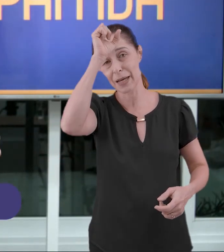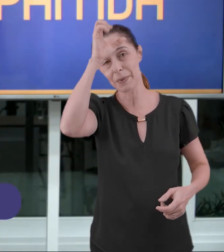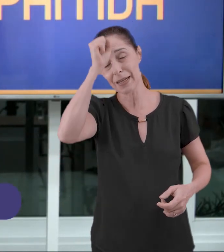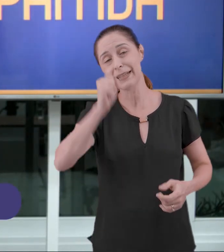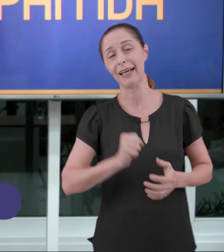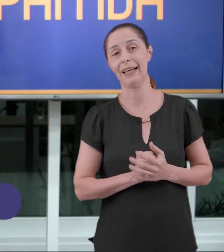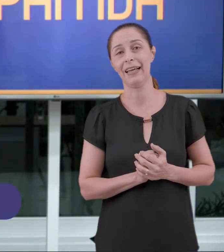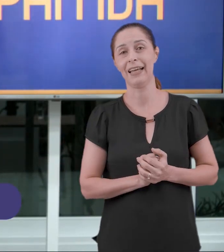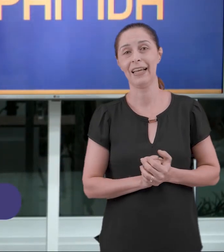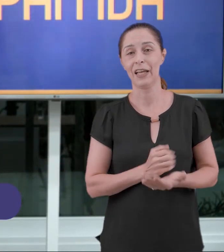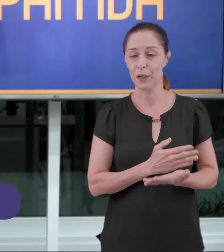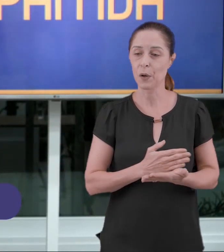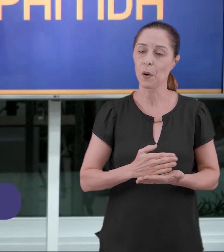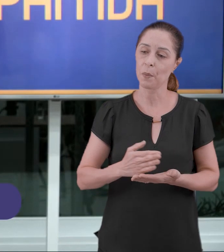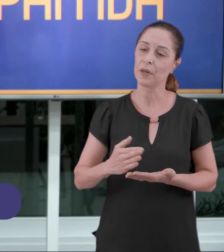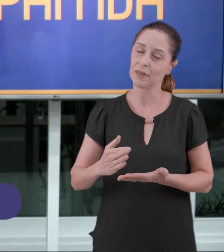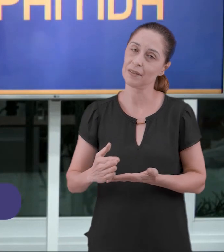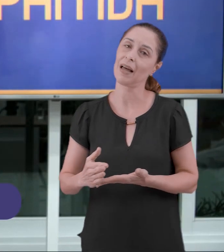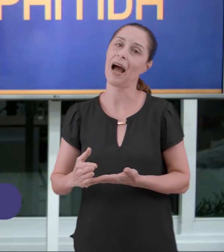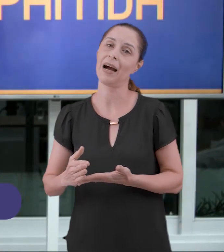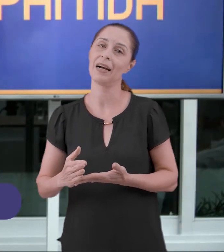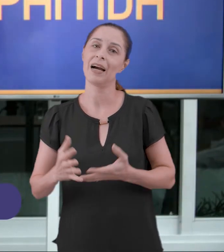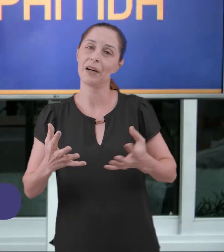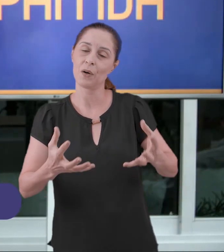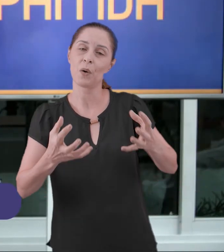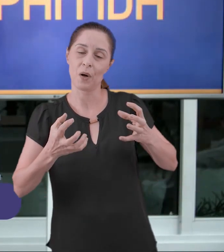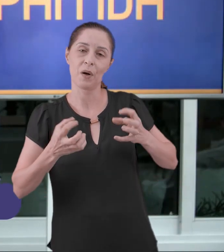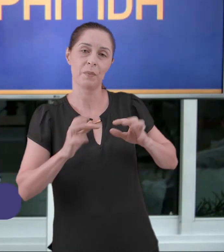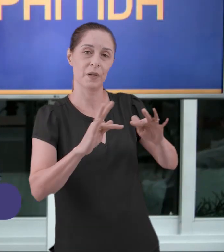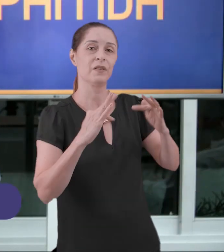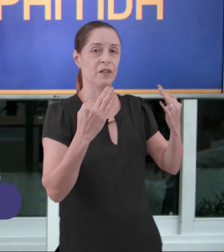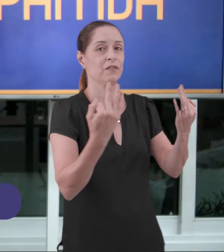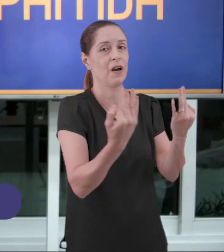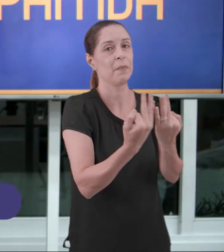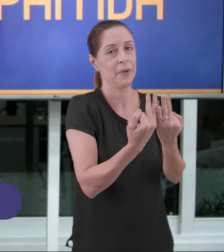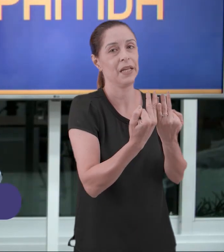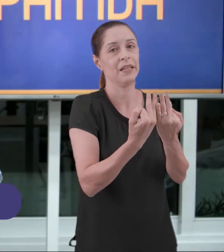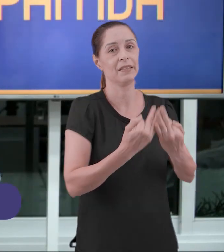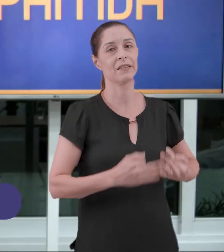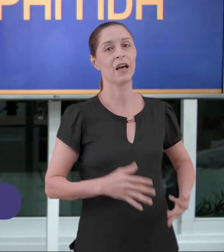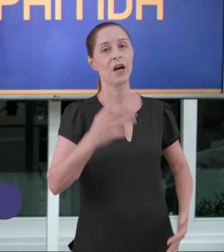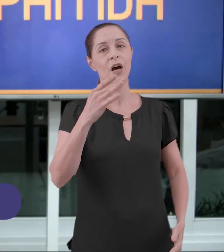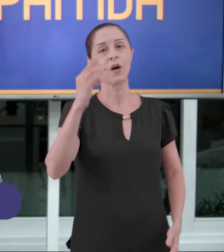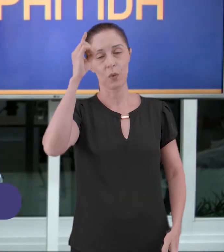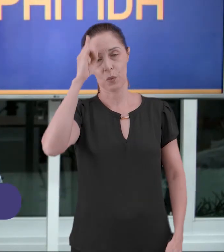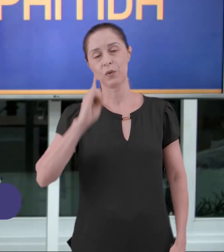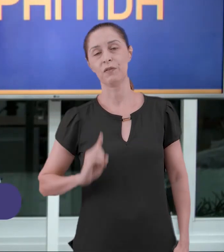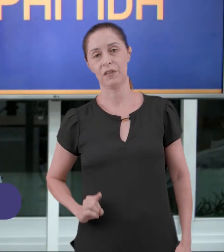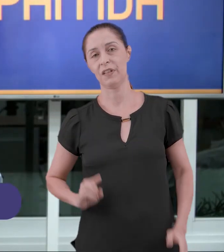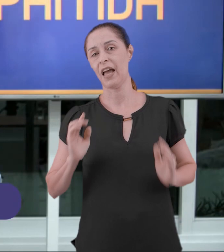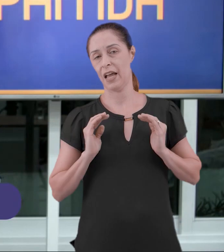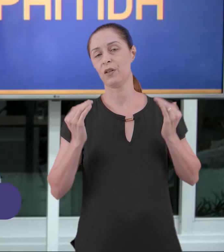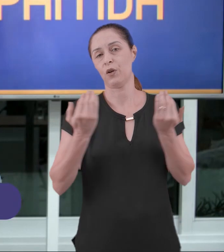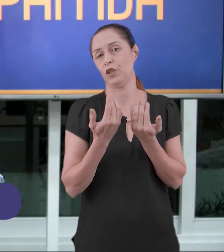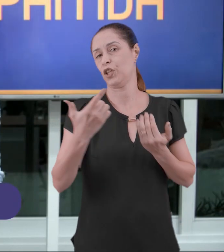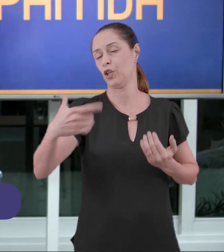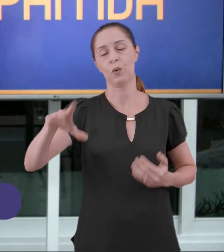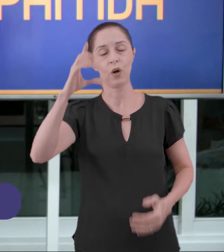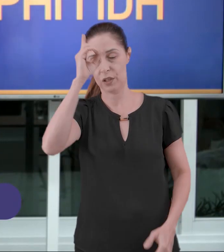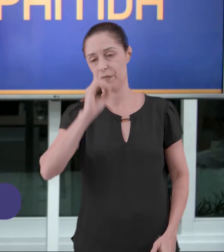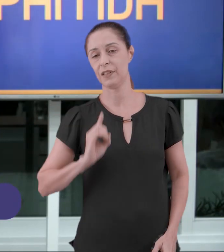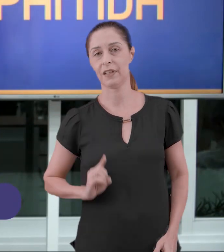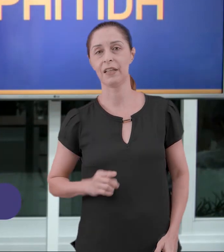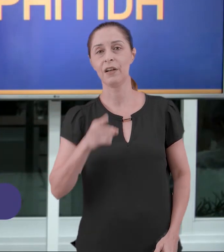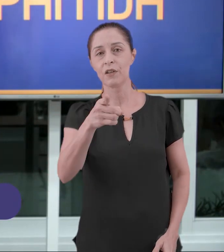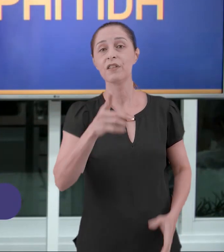igreja precisa, toda igreja precisa disso. Se a sua igreja ainda não tem despertado para trabalhar com autistas, você pode ser